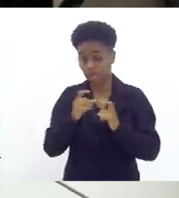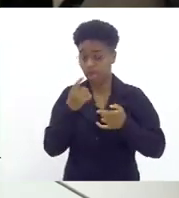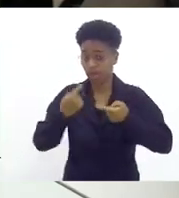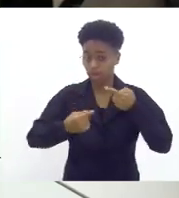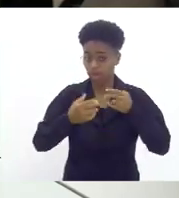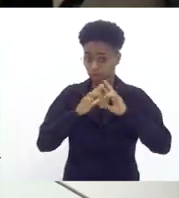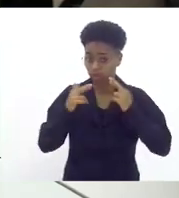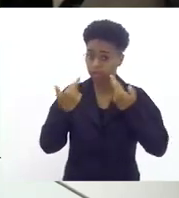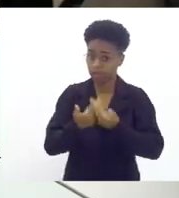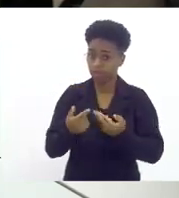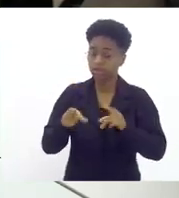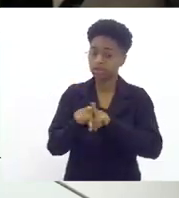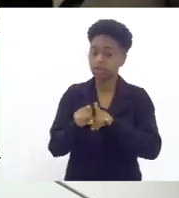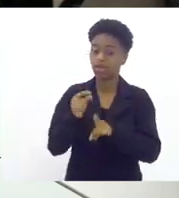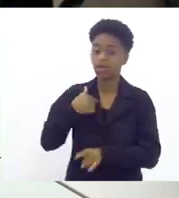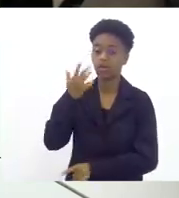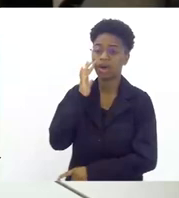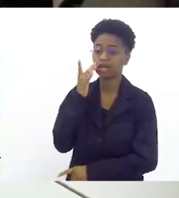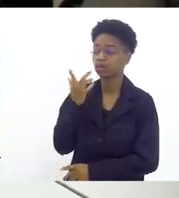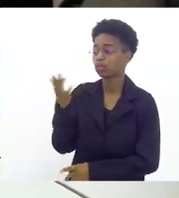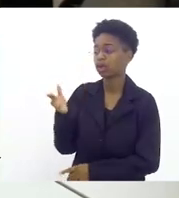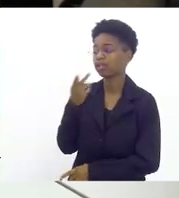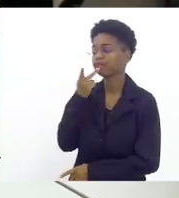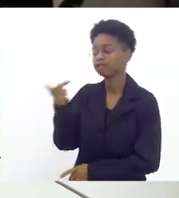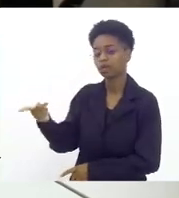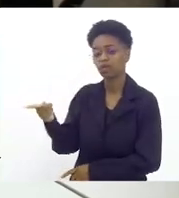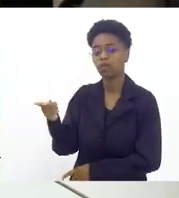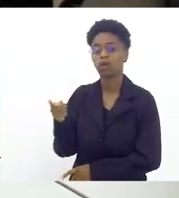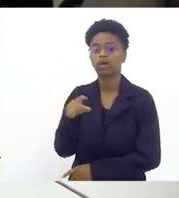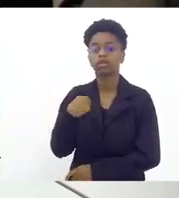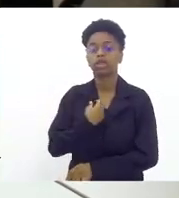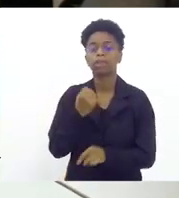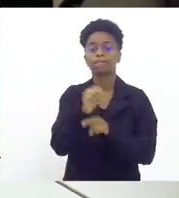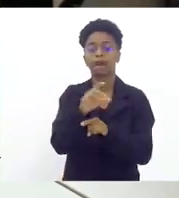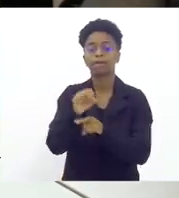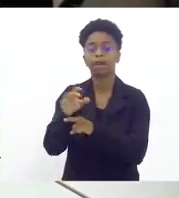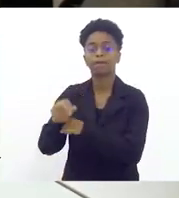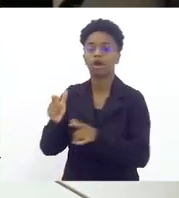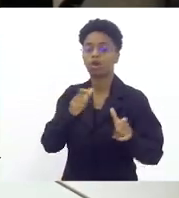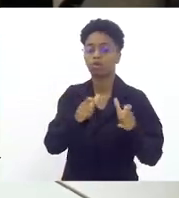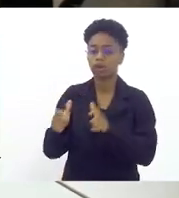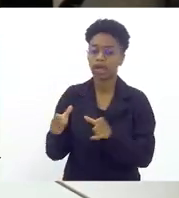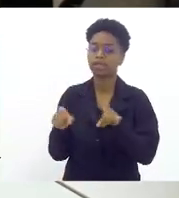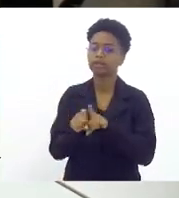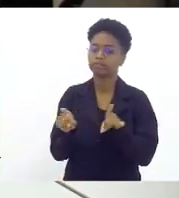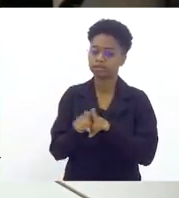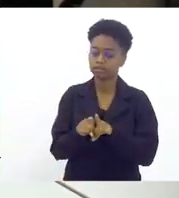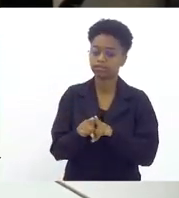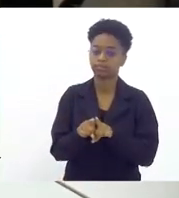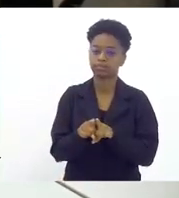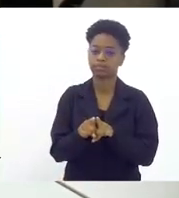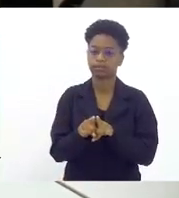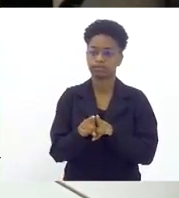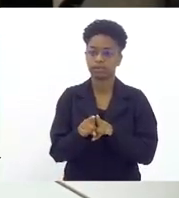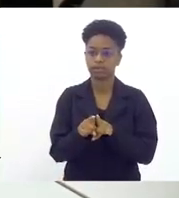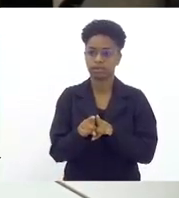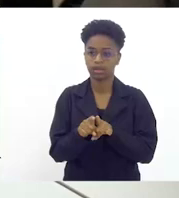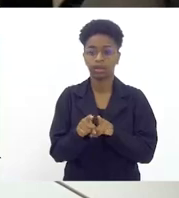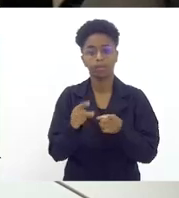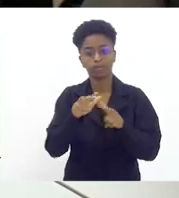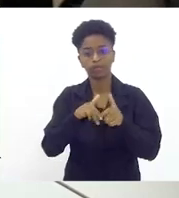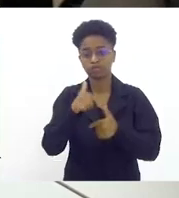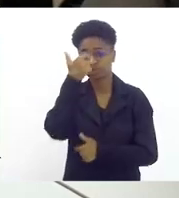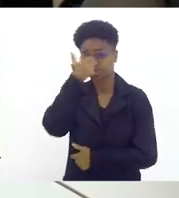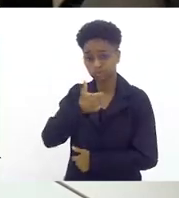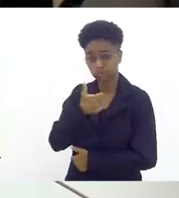que é isso, né, sobre o acesso também que ela falou, de a gente ocupar lugares e já sair em mídias também, né, por ser quem a gente